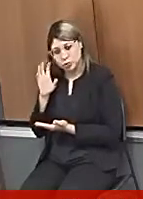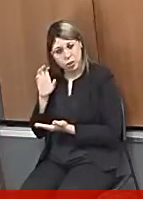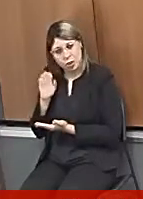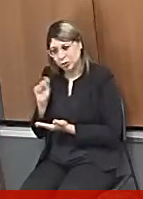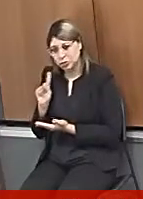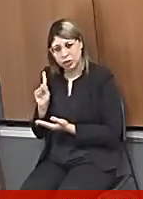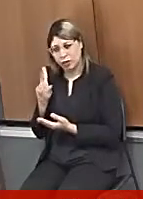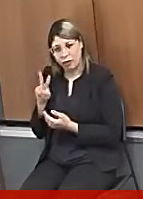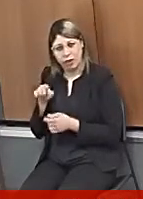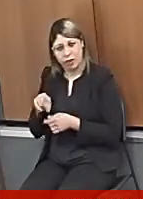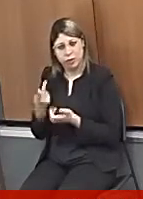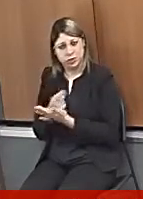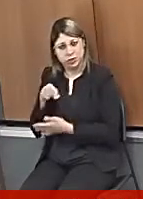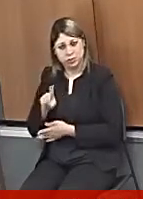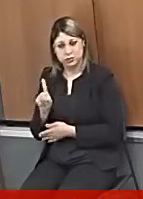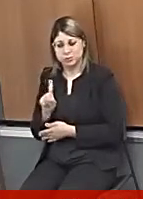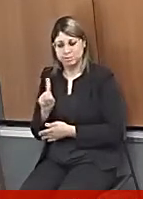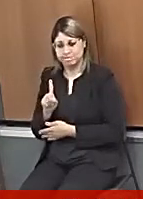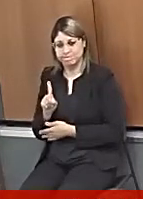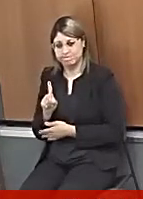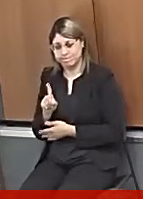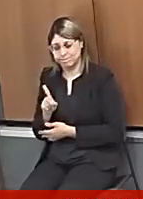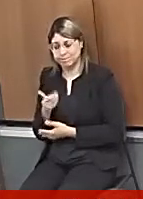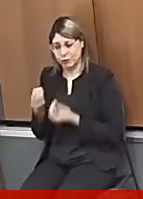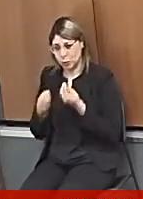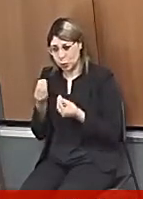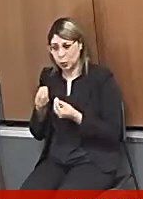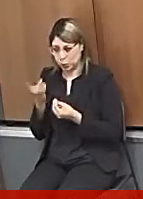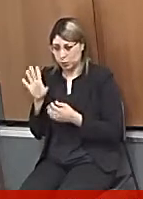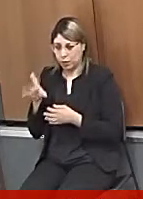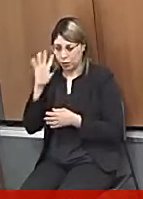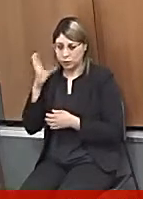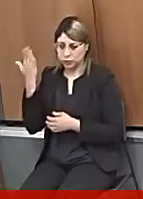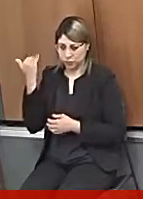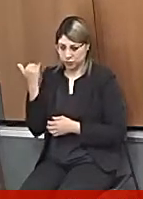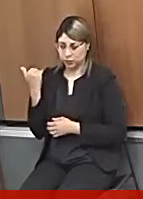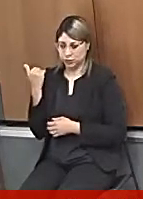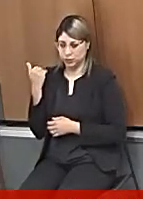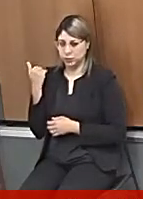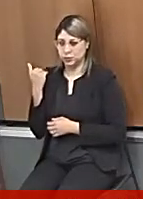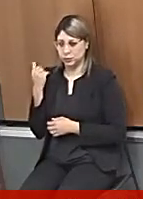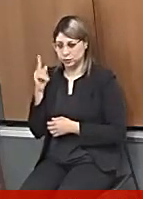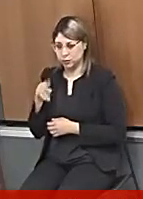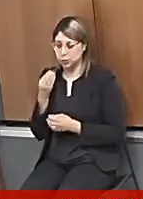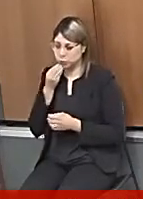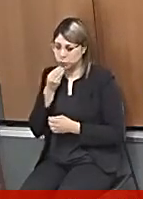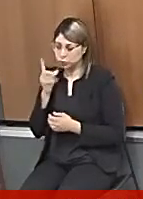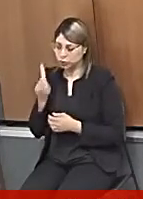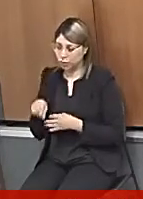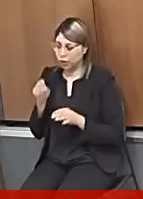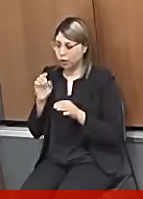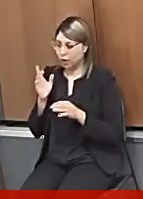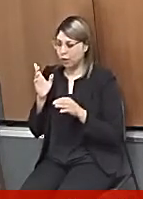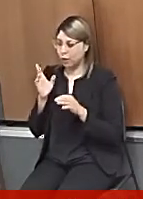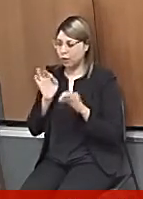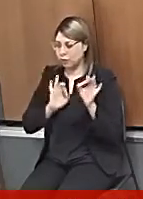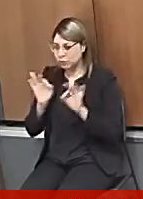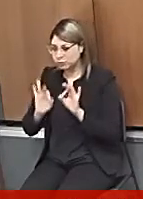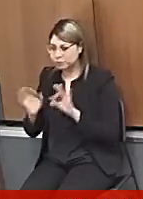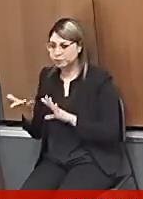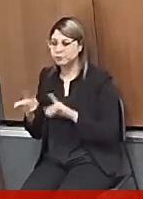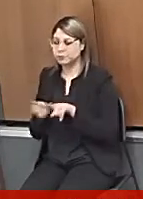momento nem na forma nem na extensão da da modulação de efeitos que poderia ter sido a modulação de efeitos é